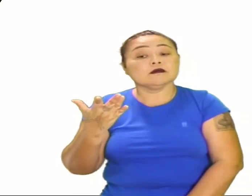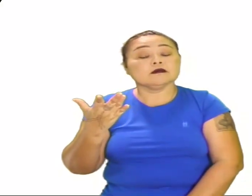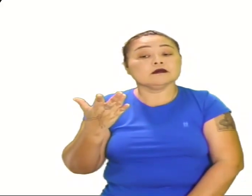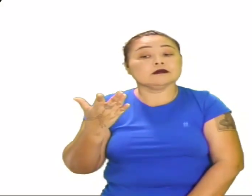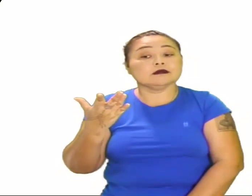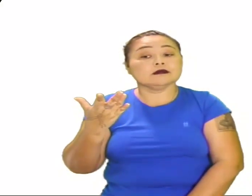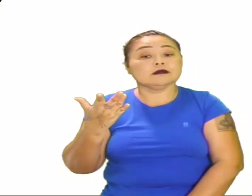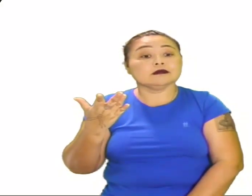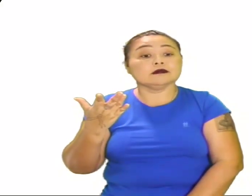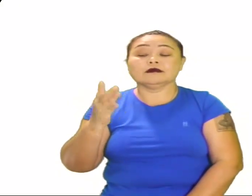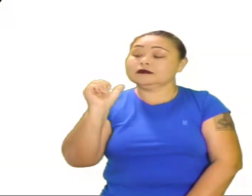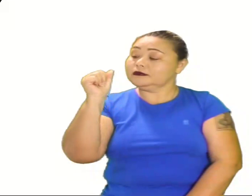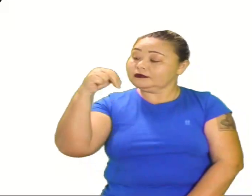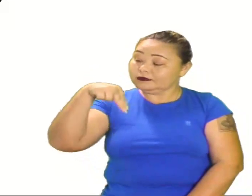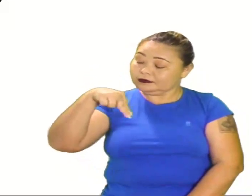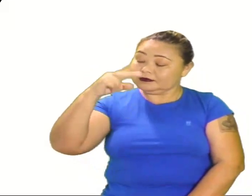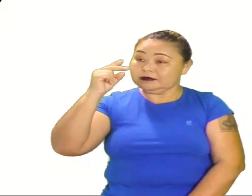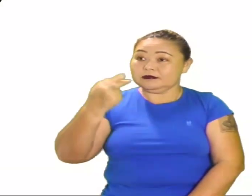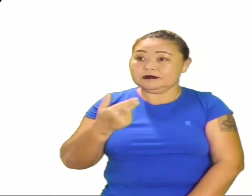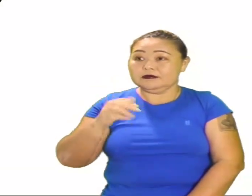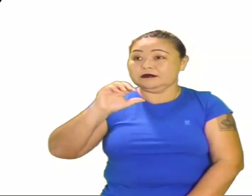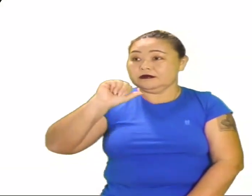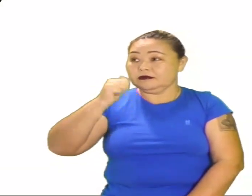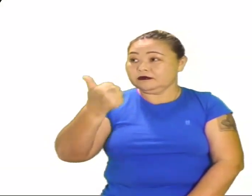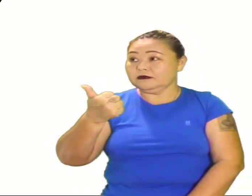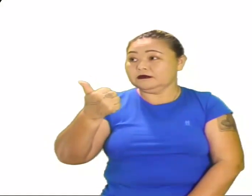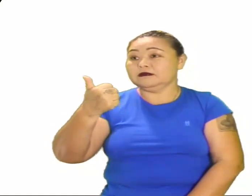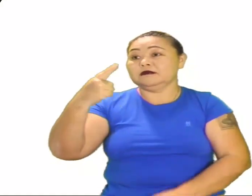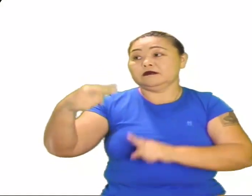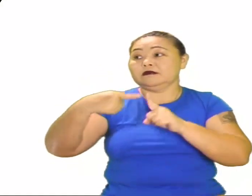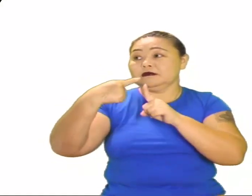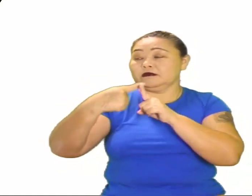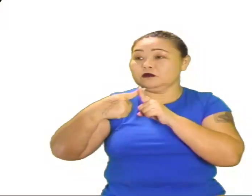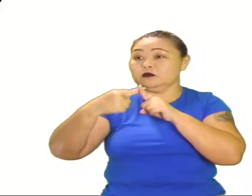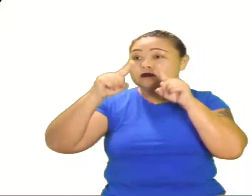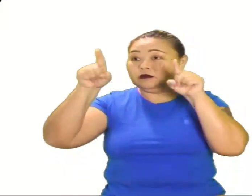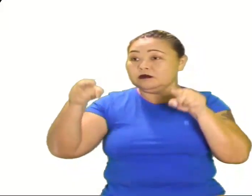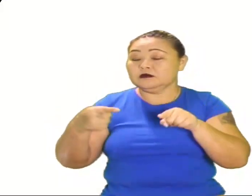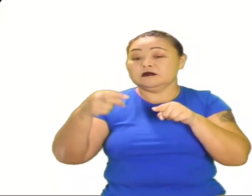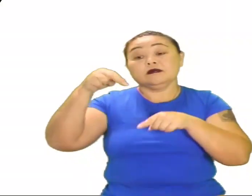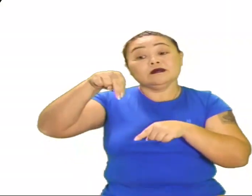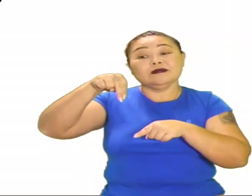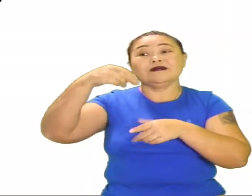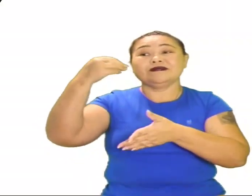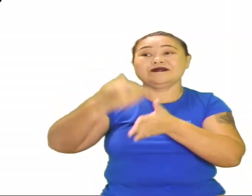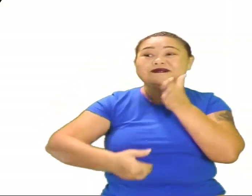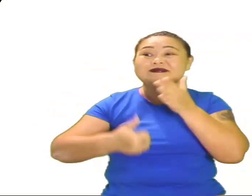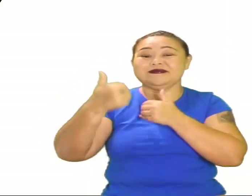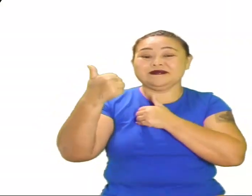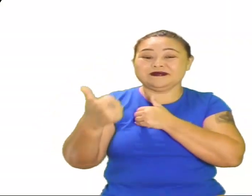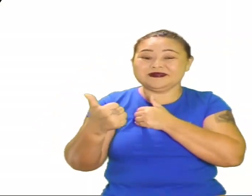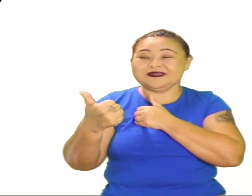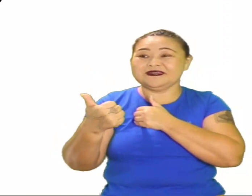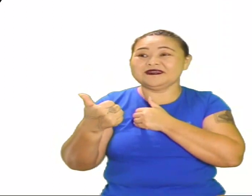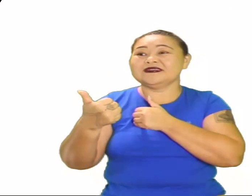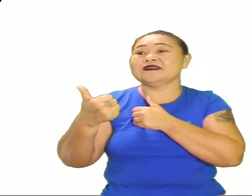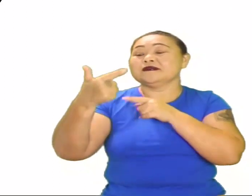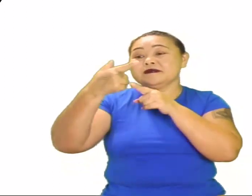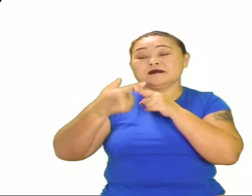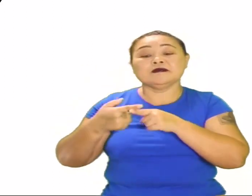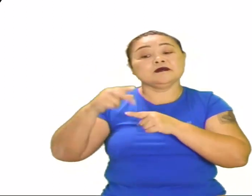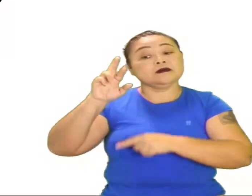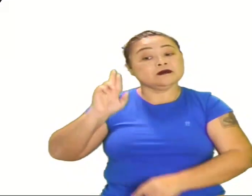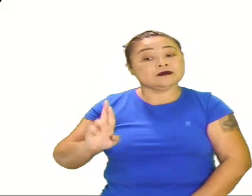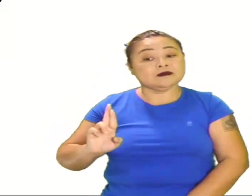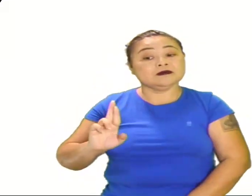nosso AN é igual a 1 mais... Eu acho que não tem como não decorar, né? N menos 1